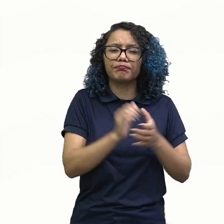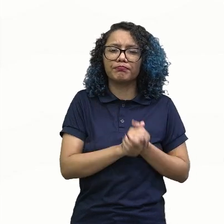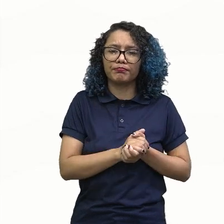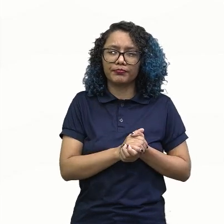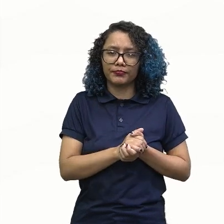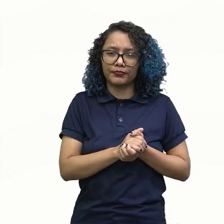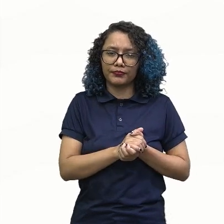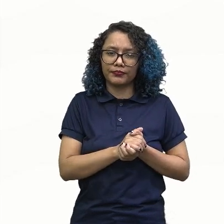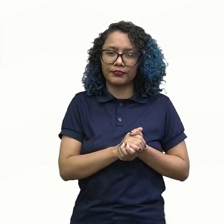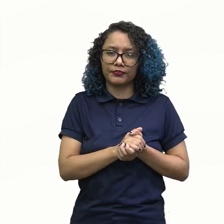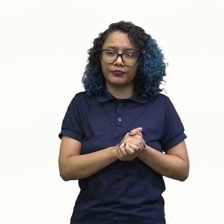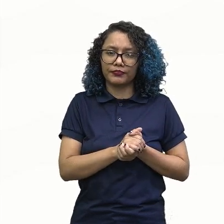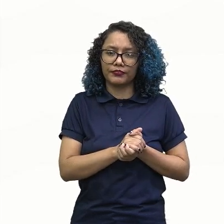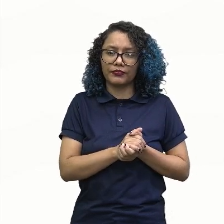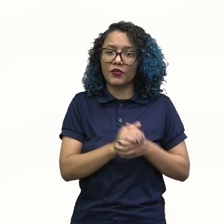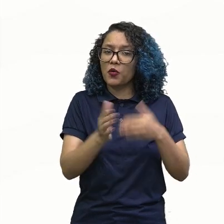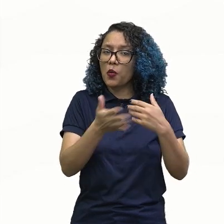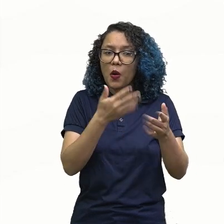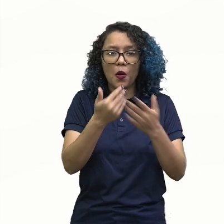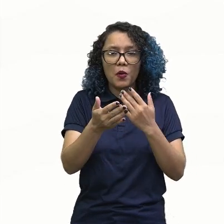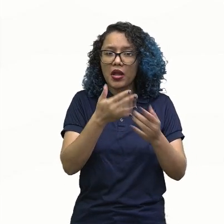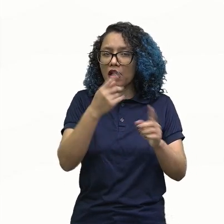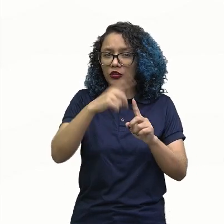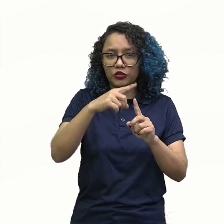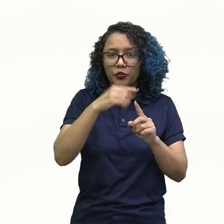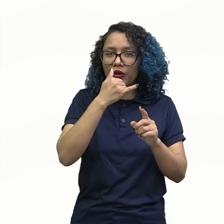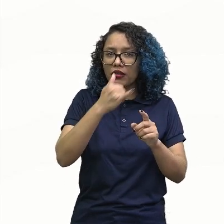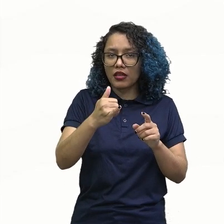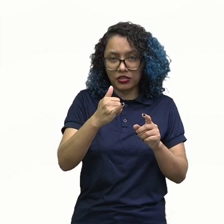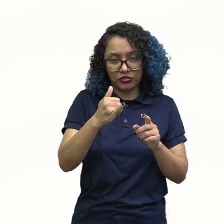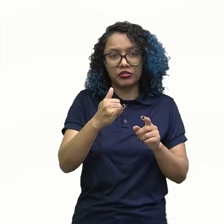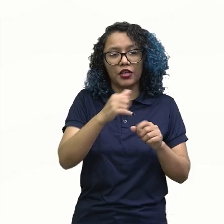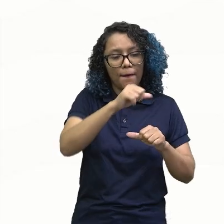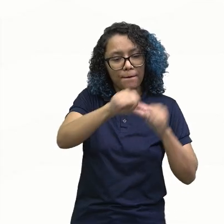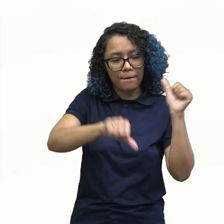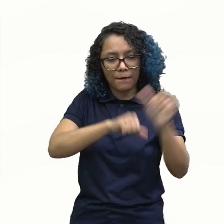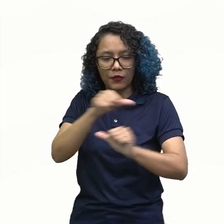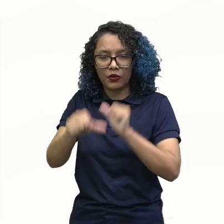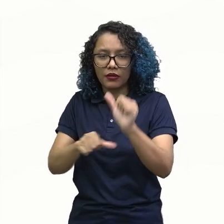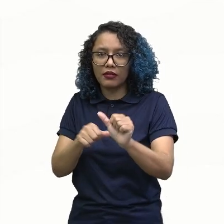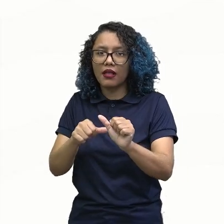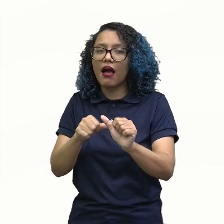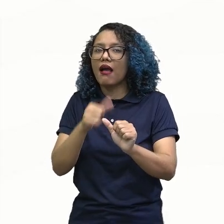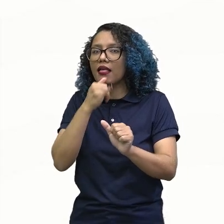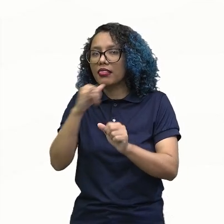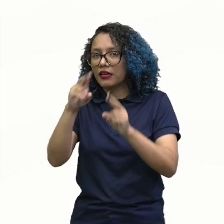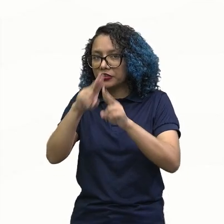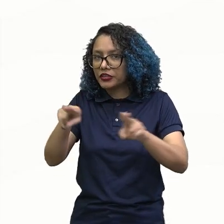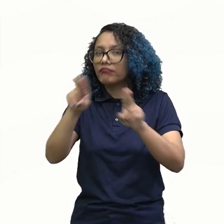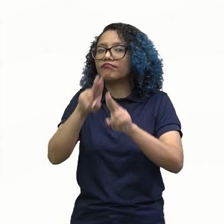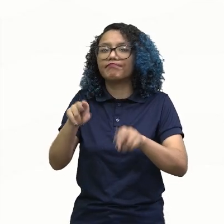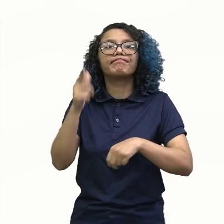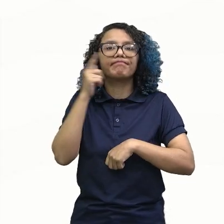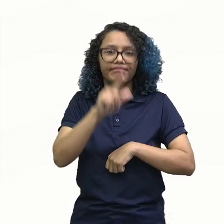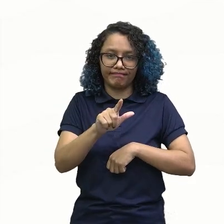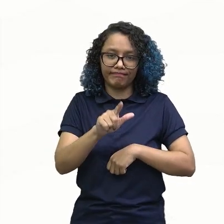conseguem converter qualquer forma de energia em energia elétrica.